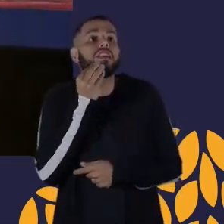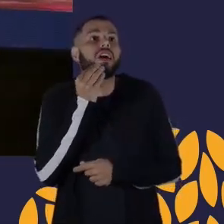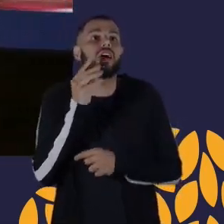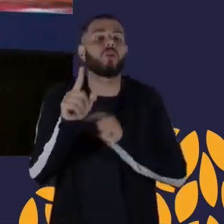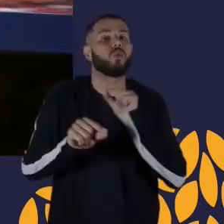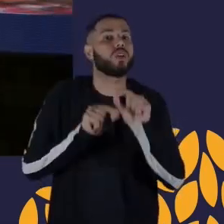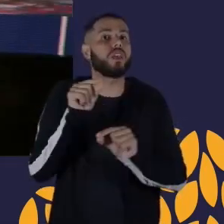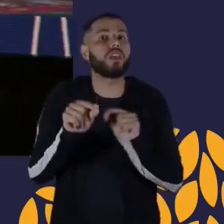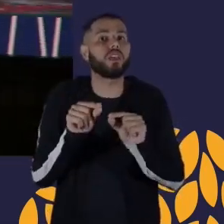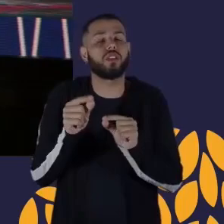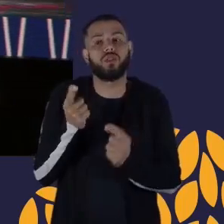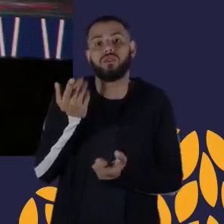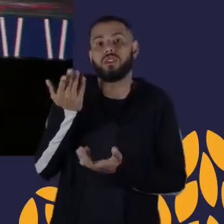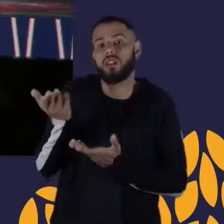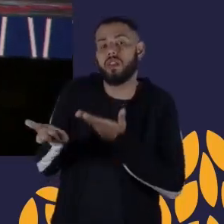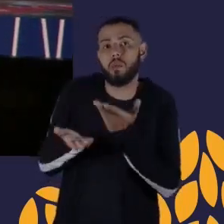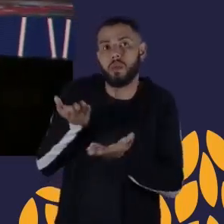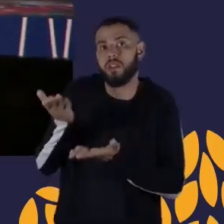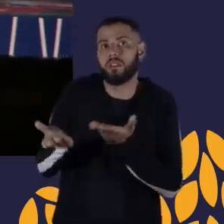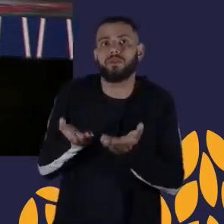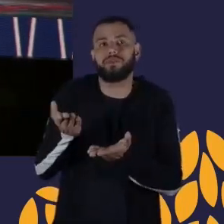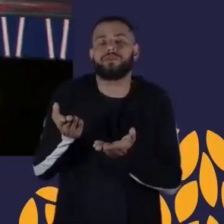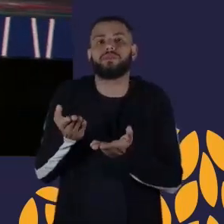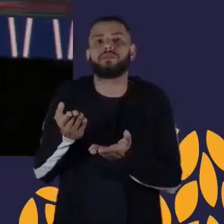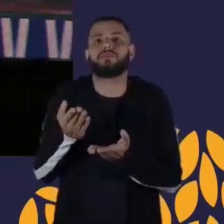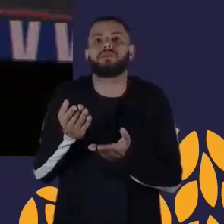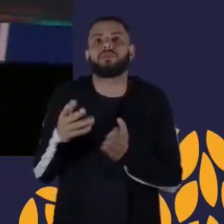um tratamento